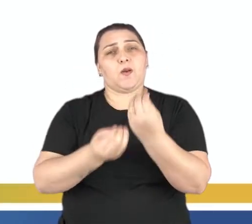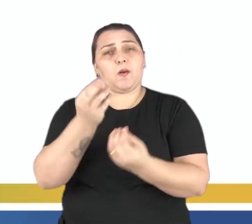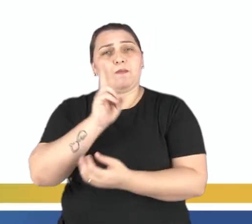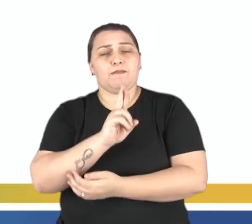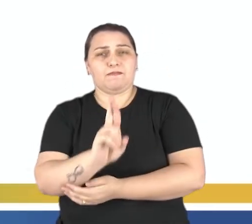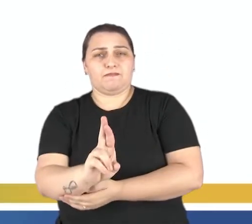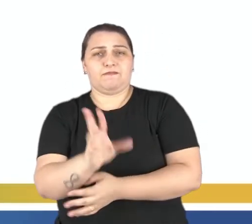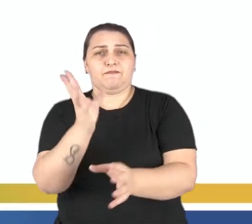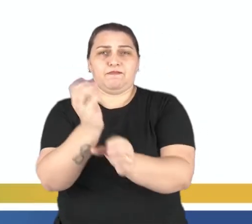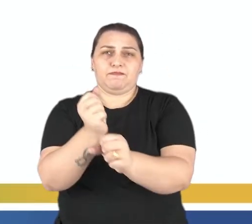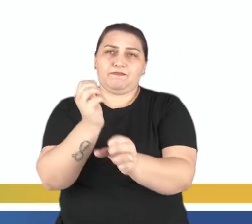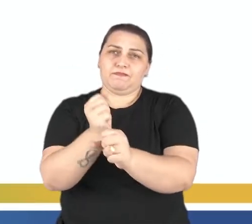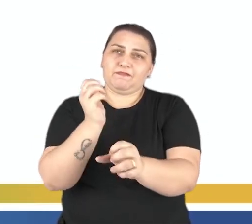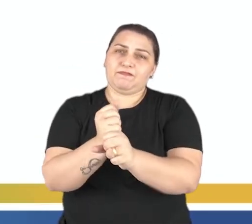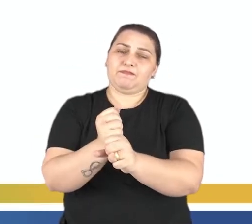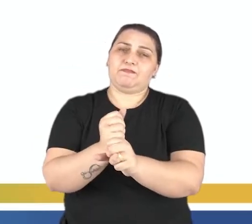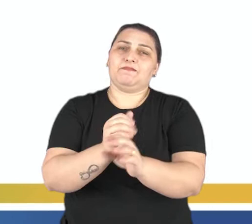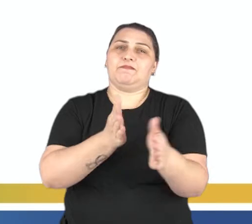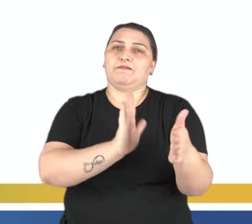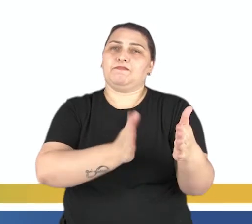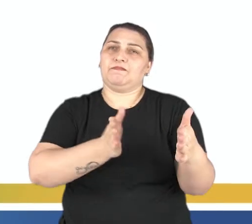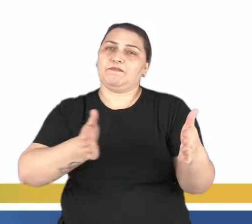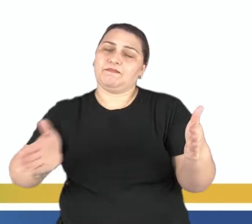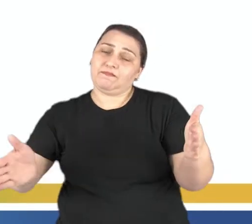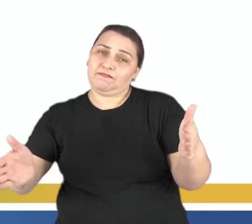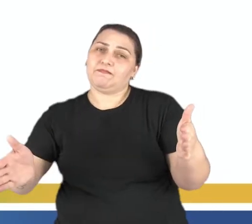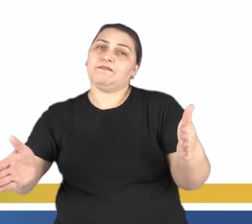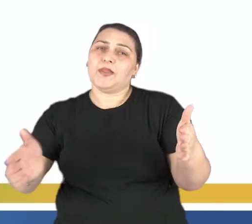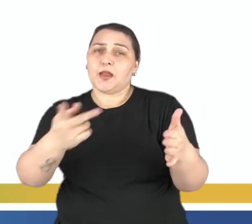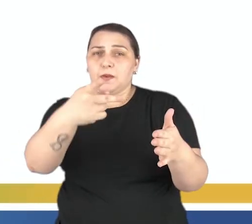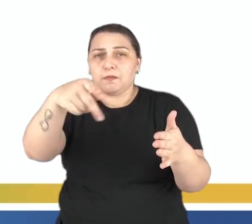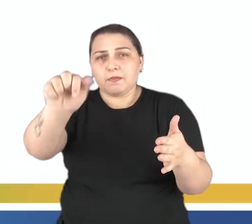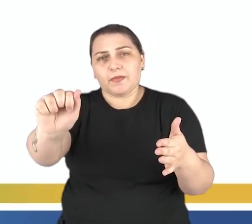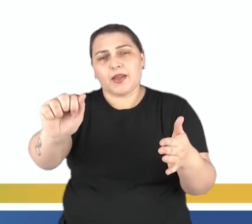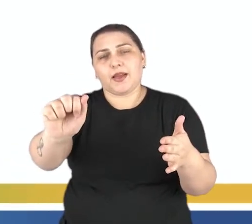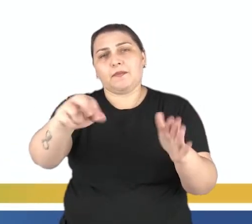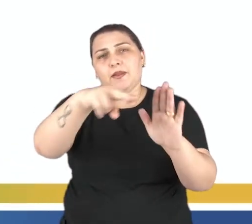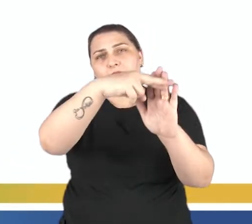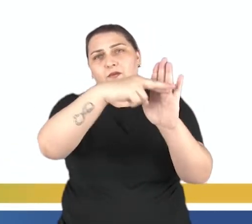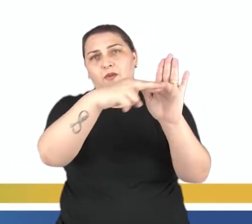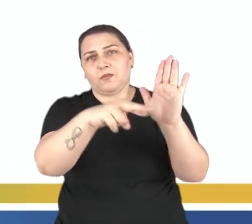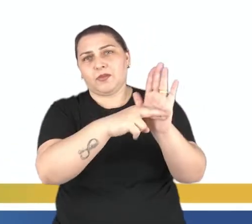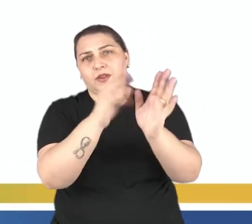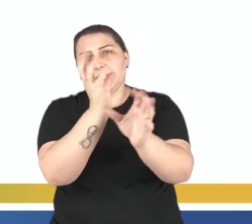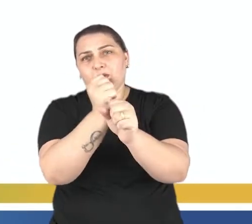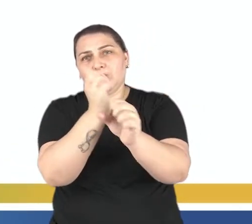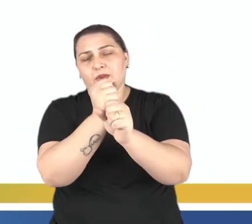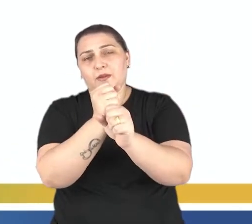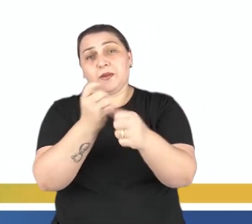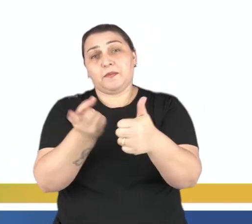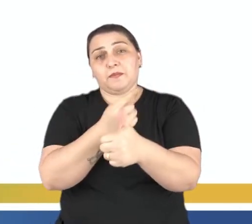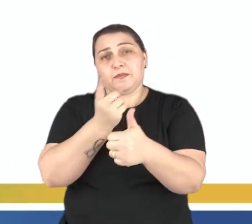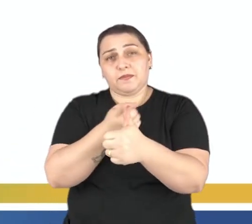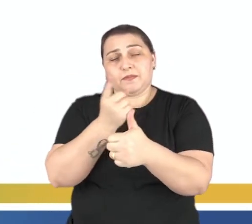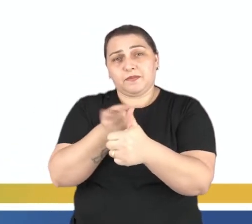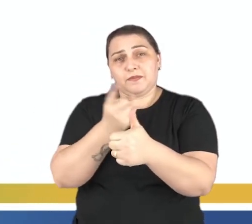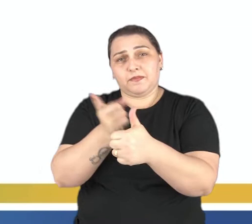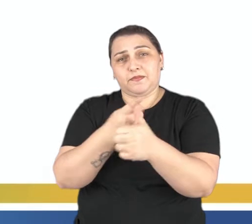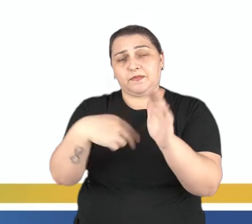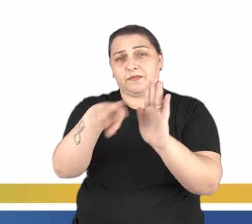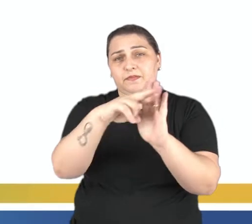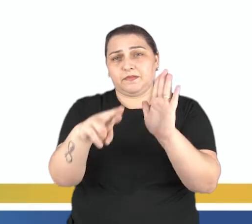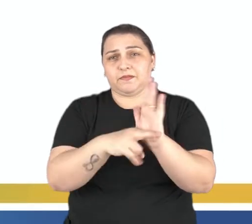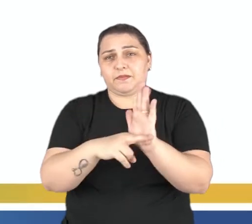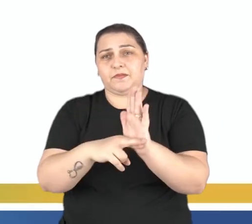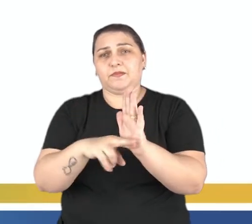resolver essa sequência, essa PA, pela fórmula da soma? Primeiro, na fórmula da